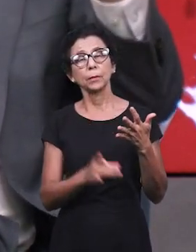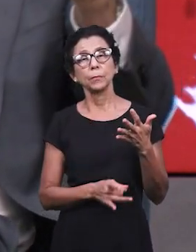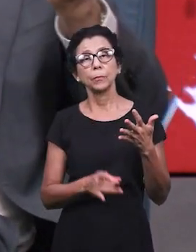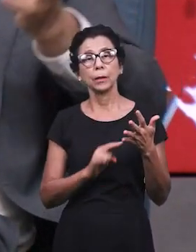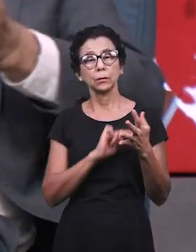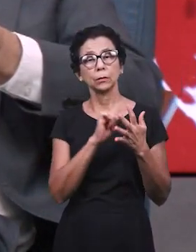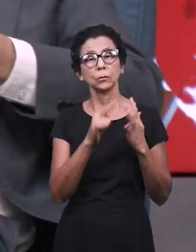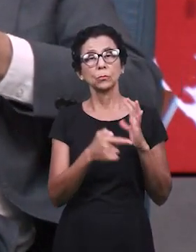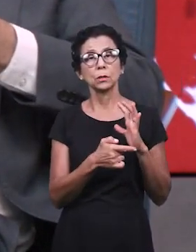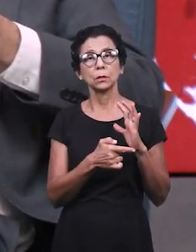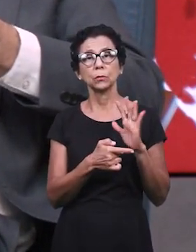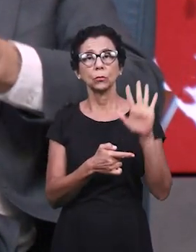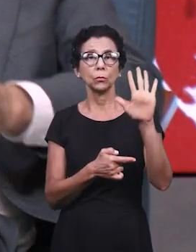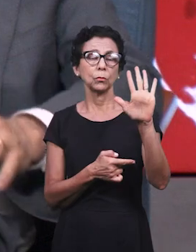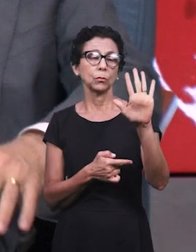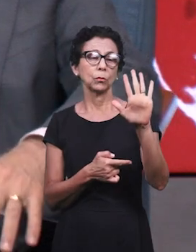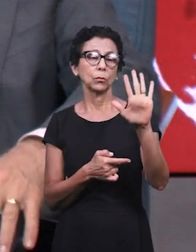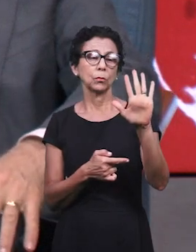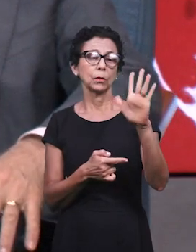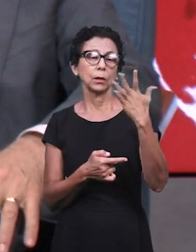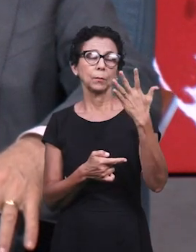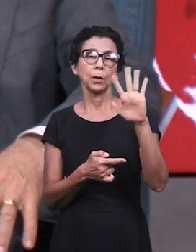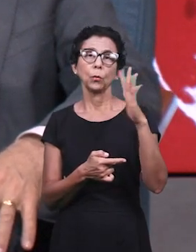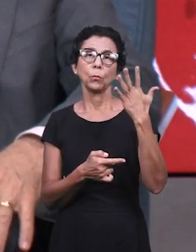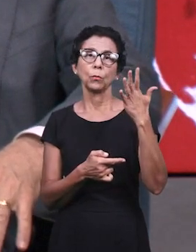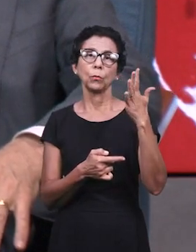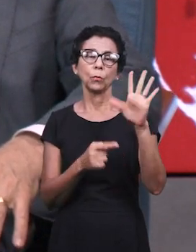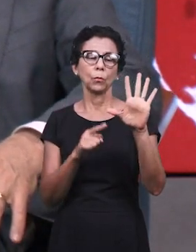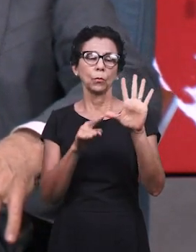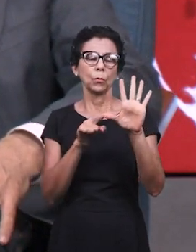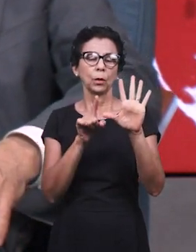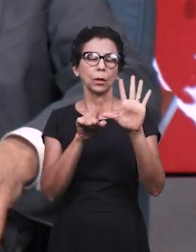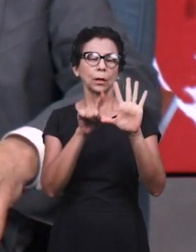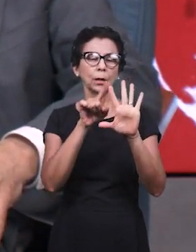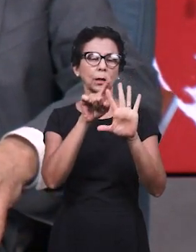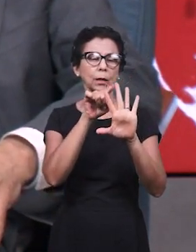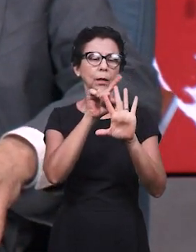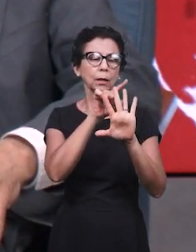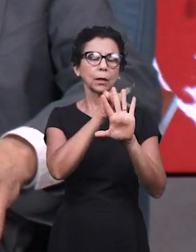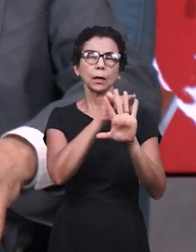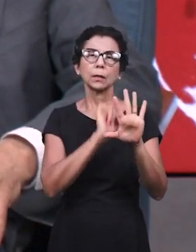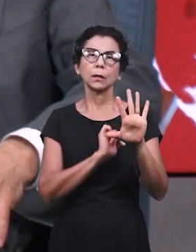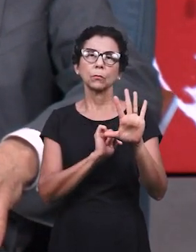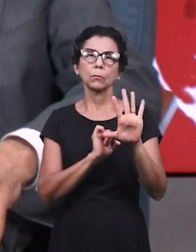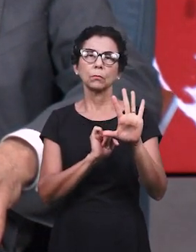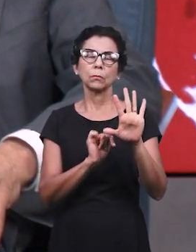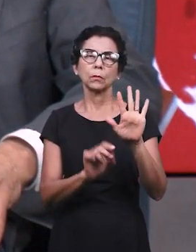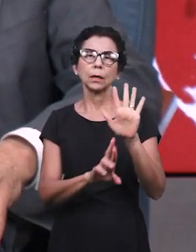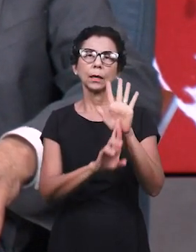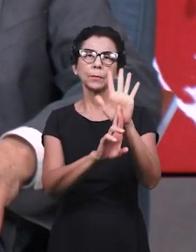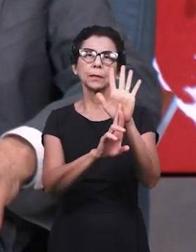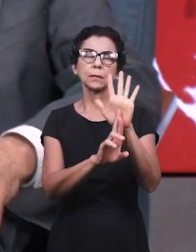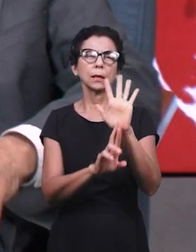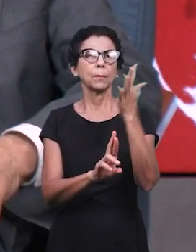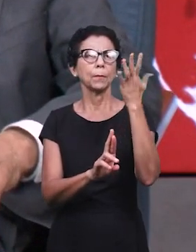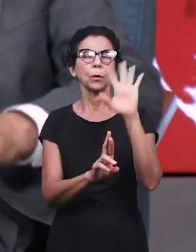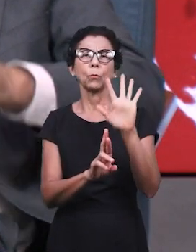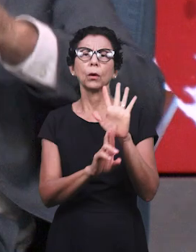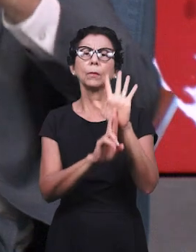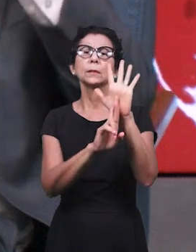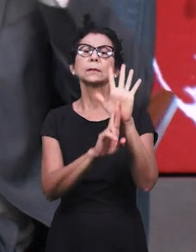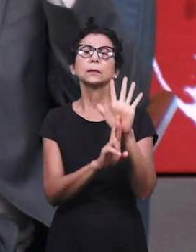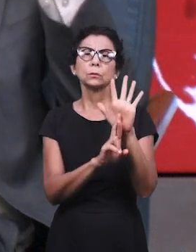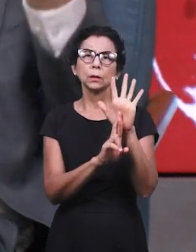Esse conjunto todo forma o quê? A mão. A mão. Que é a mão? É a mão de Jesus, é o ministério de